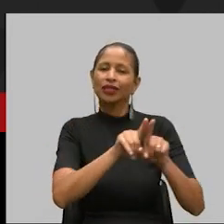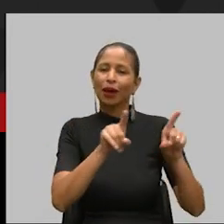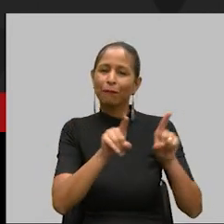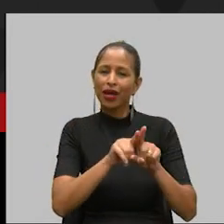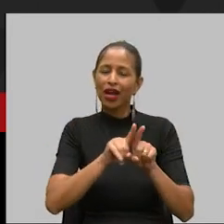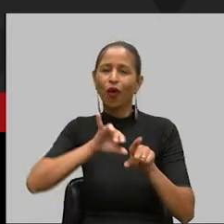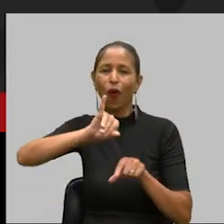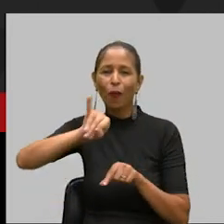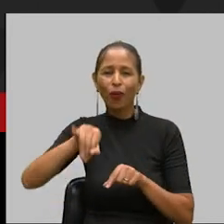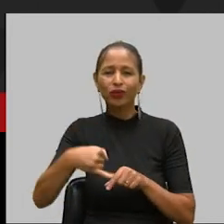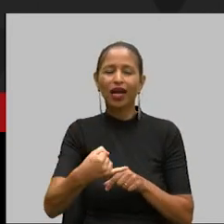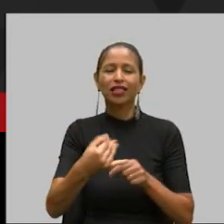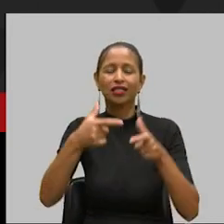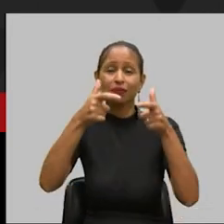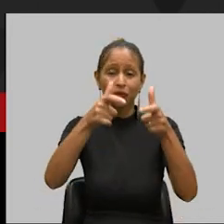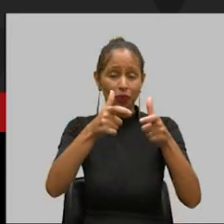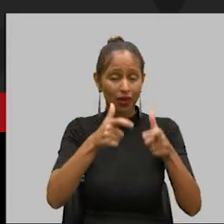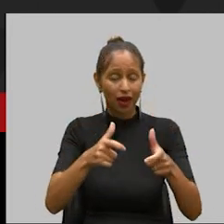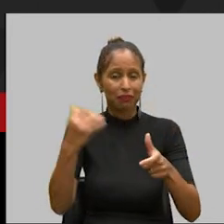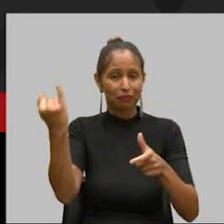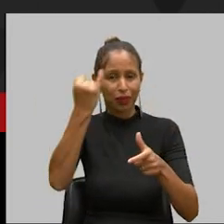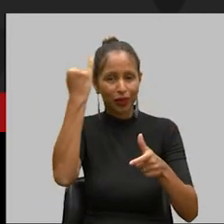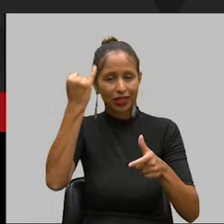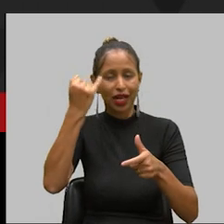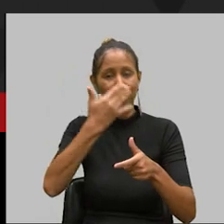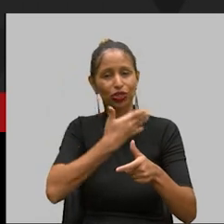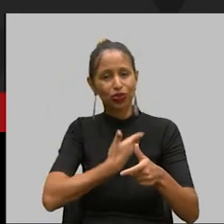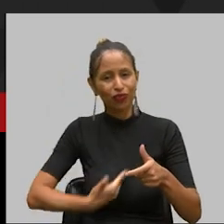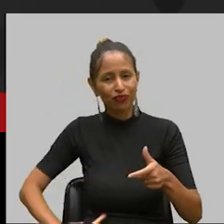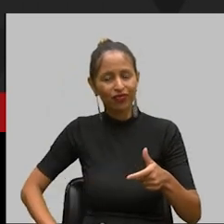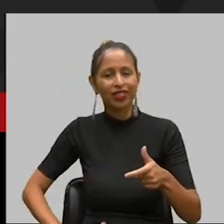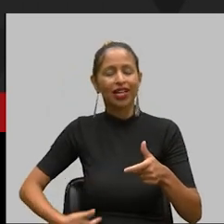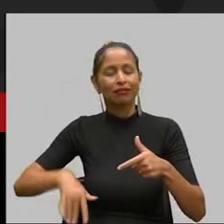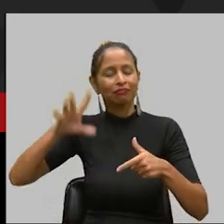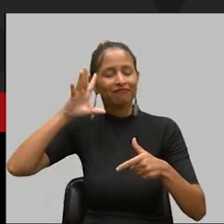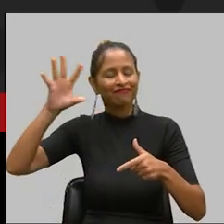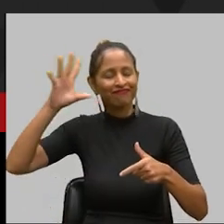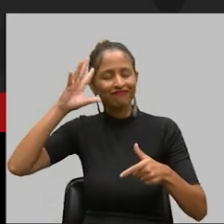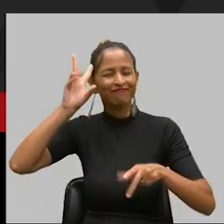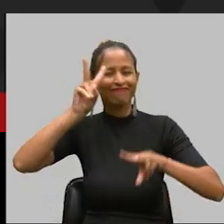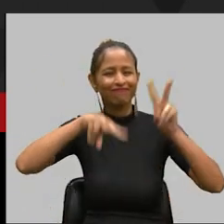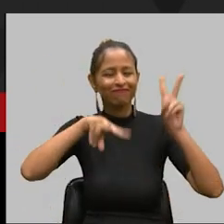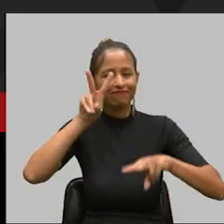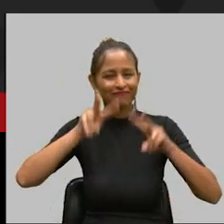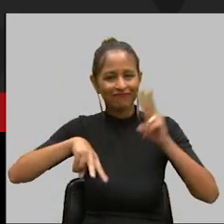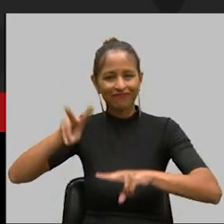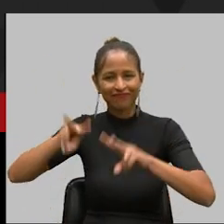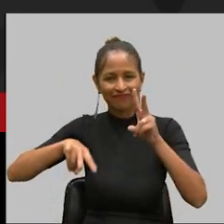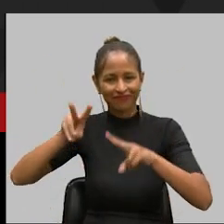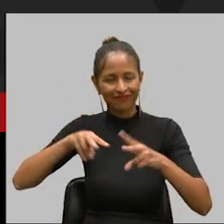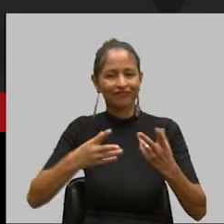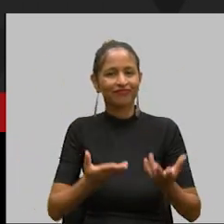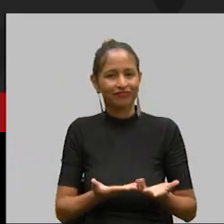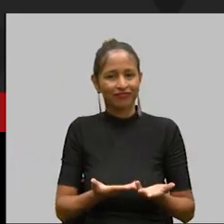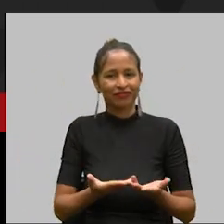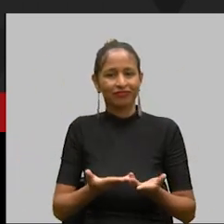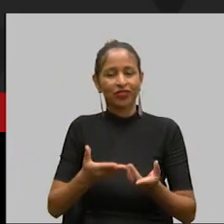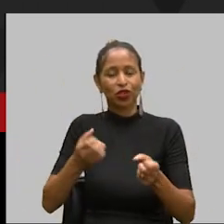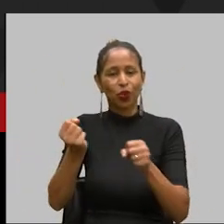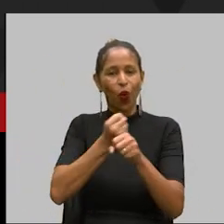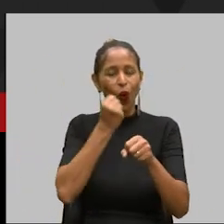oportunizar esse ambiente público né de reflexão análise e e de